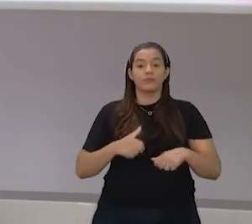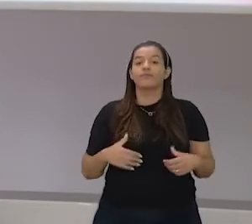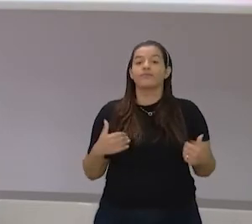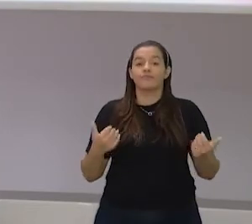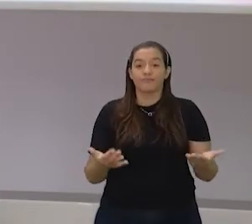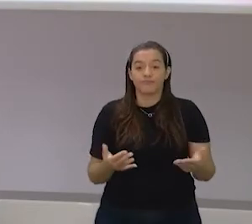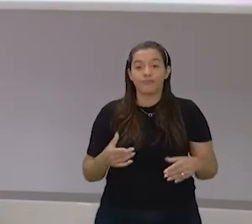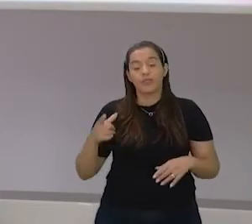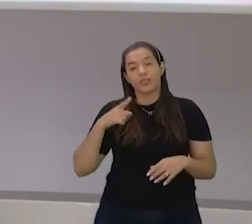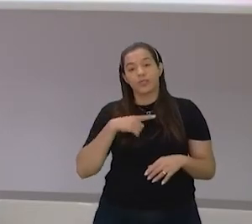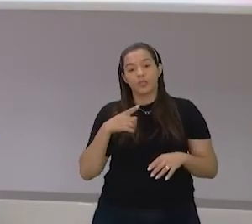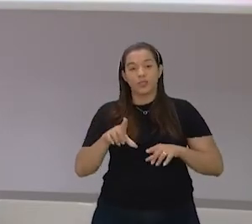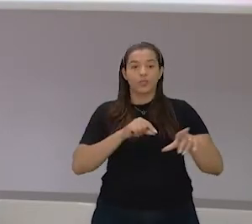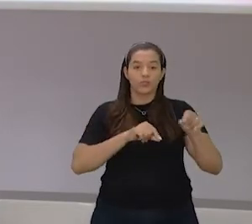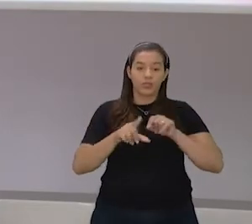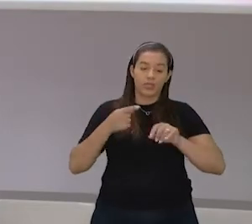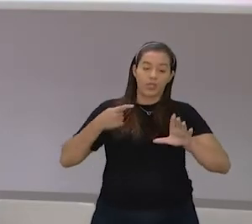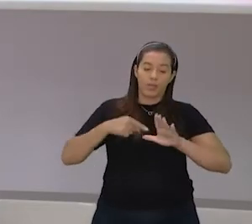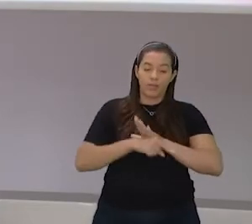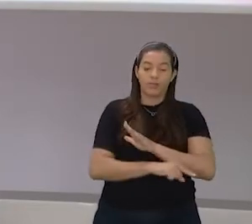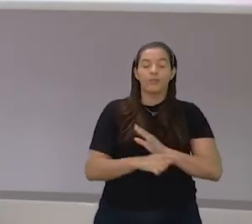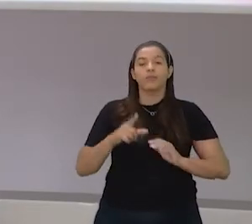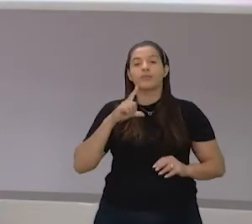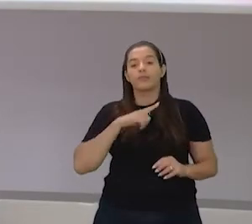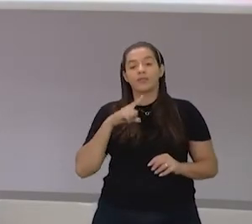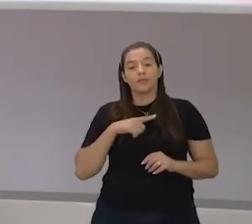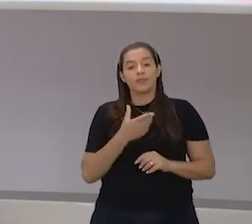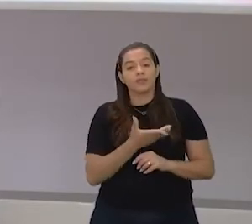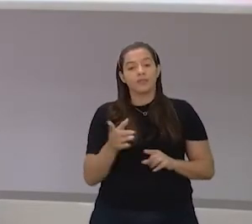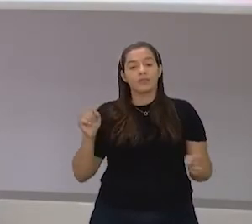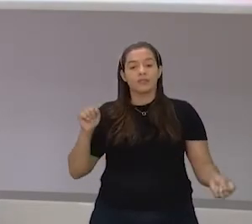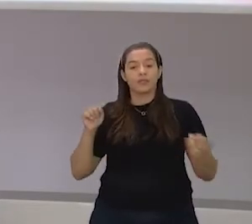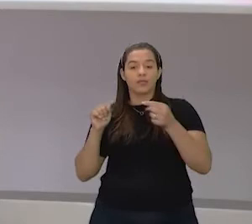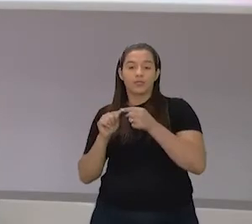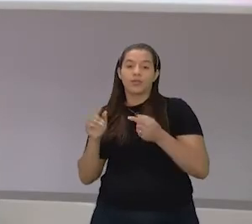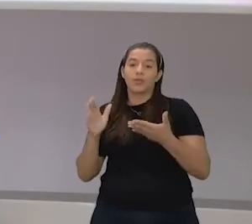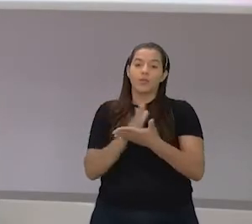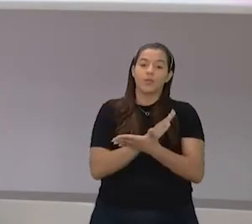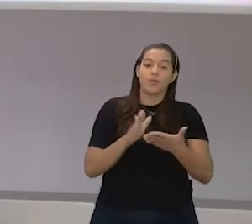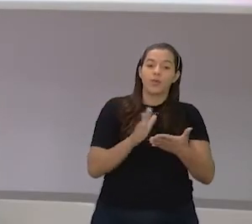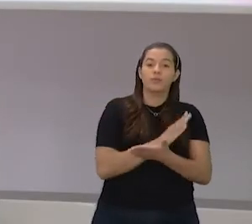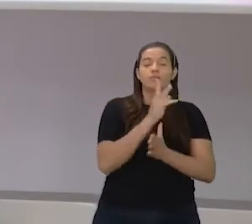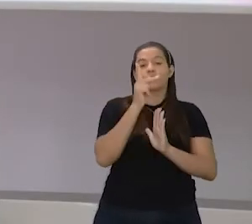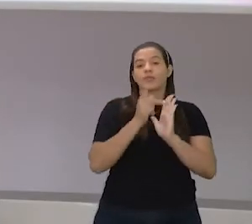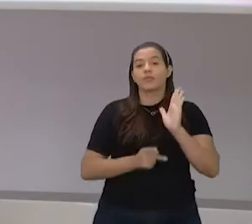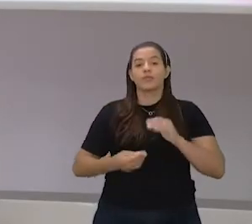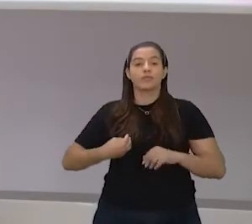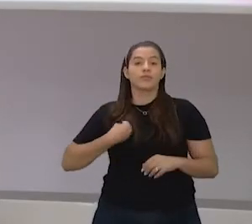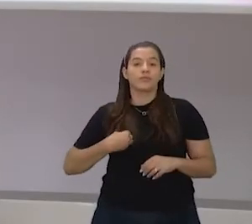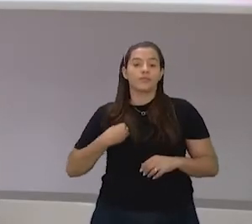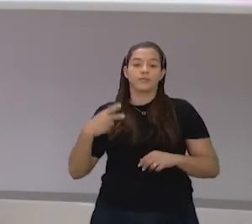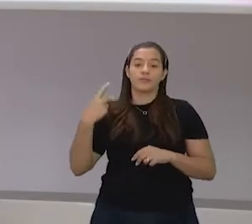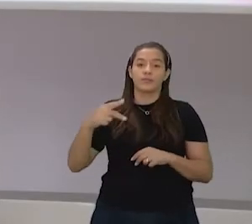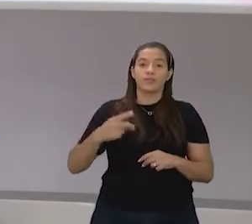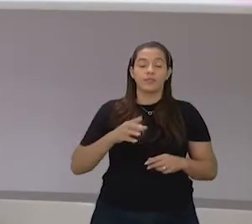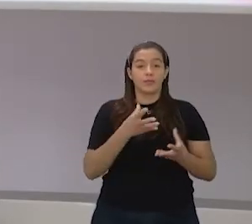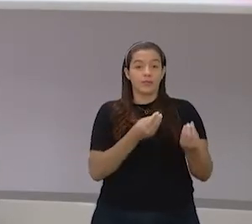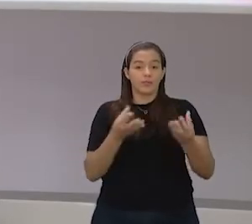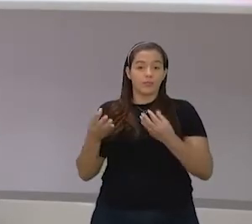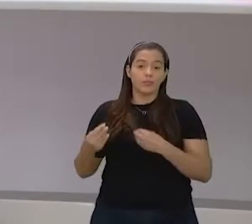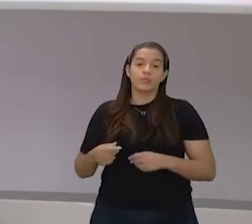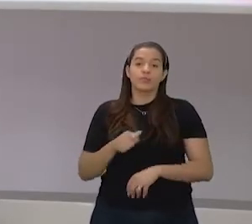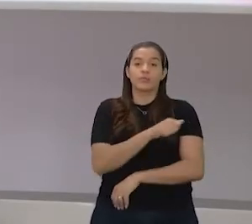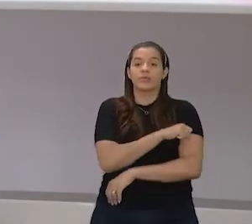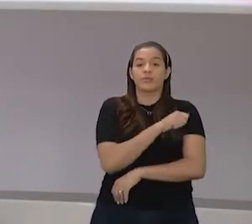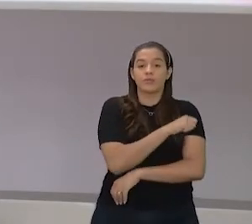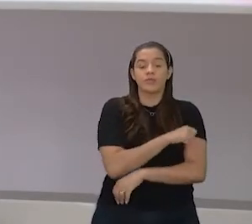escolheram esses aprofundamentos, eles devem ter já relacionado com algum seu projeto de vida, né? Então, tem muitos alunos que veem ali